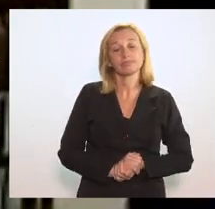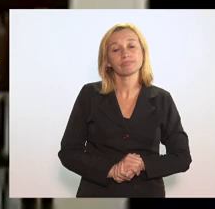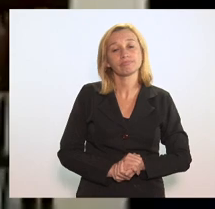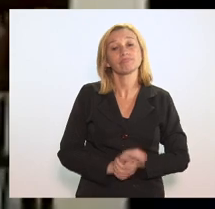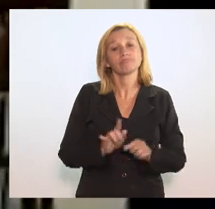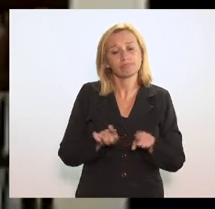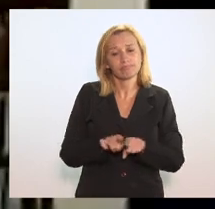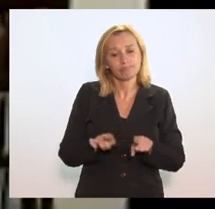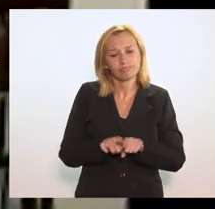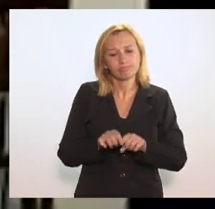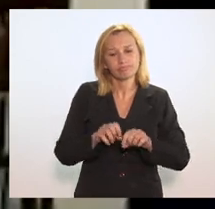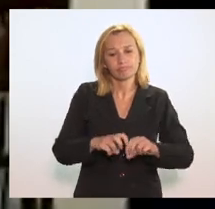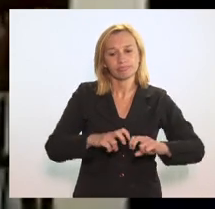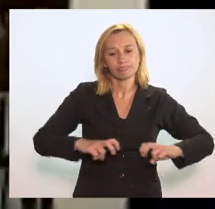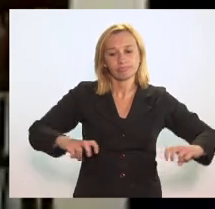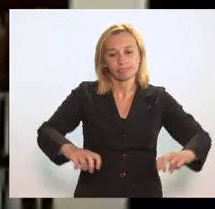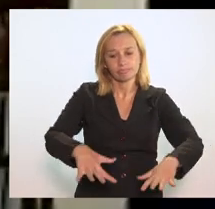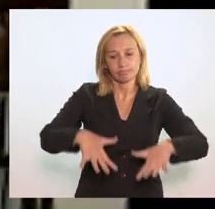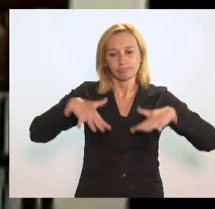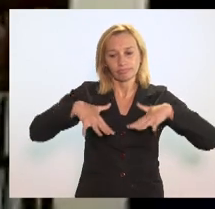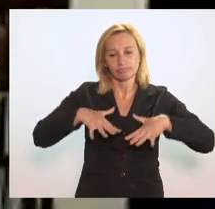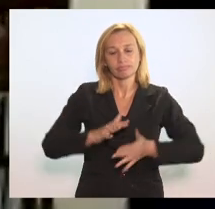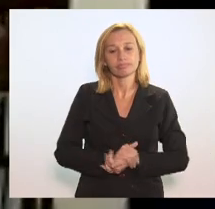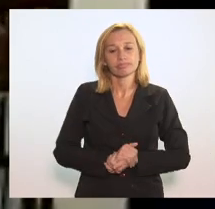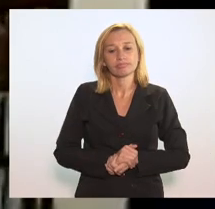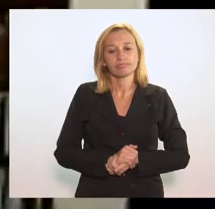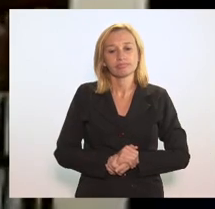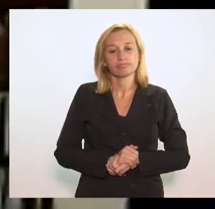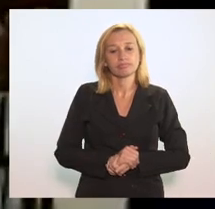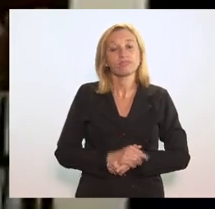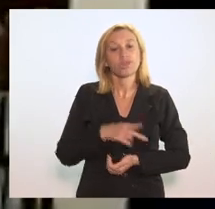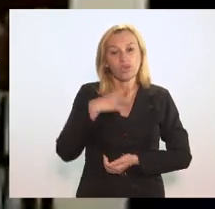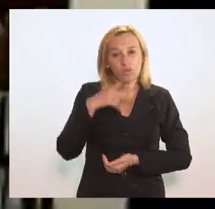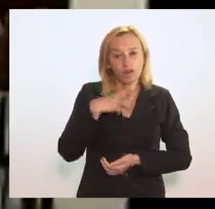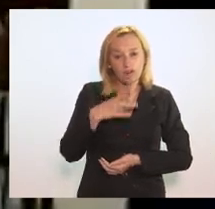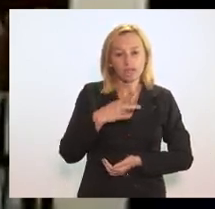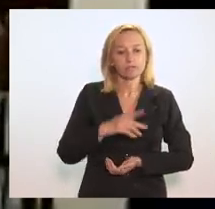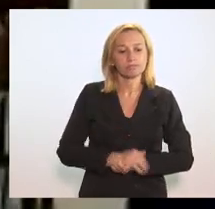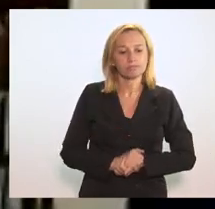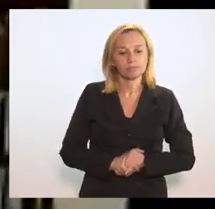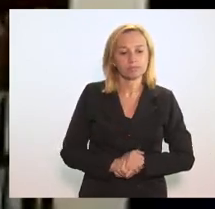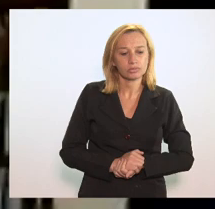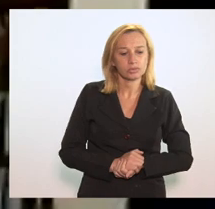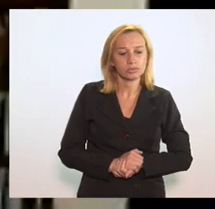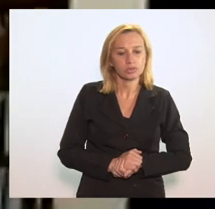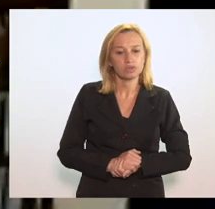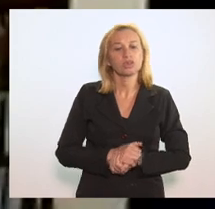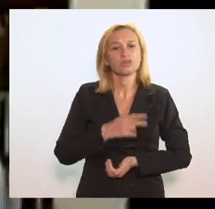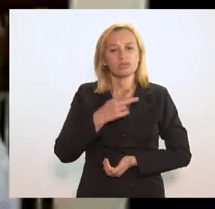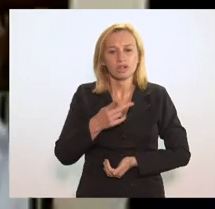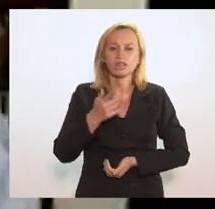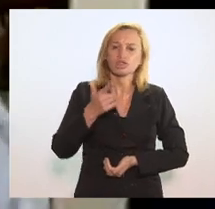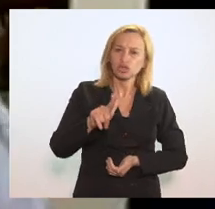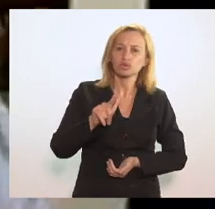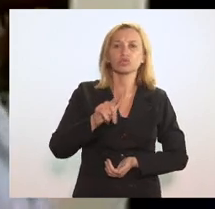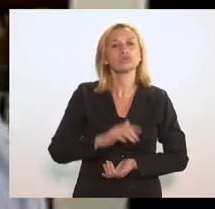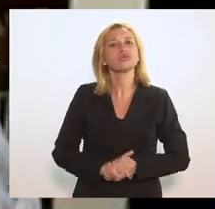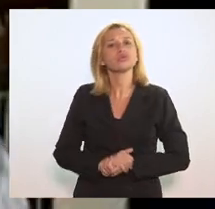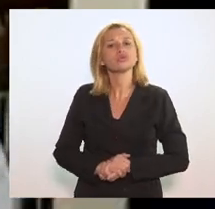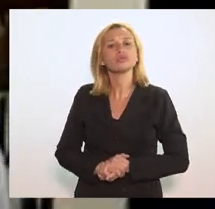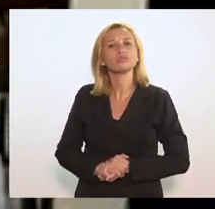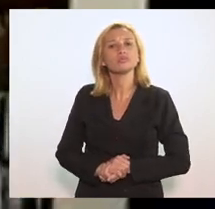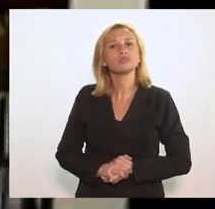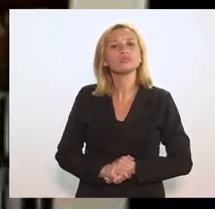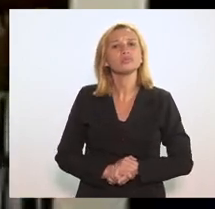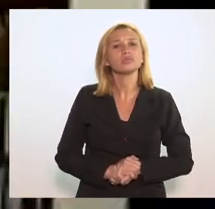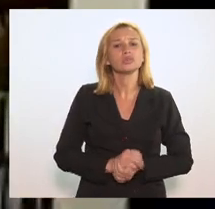Inclusive, a Assembleia Legislativa, hoje, inclusive, eu falei isso e vou ressaltar mais uma vez, enfatizar,